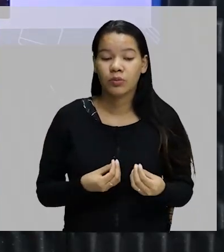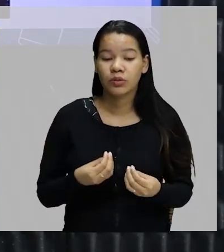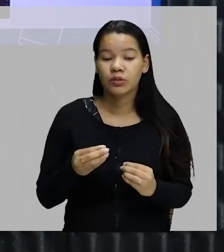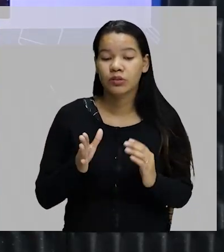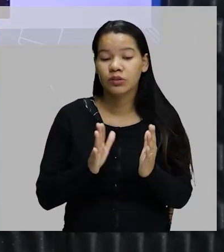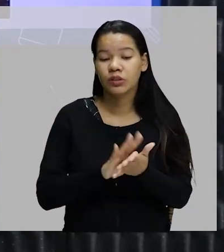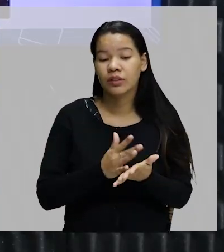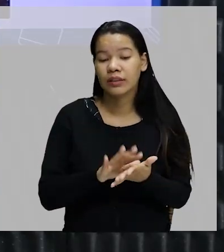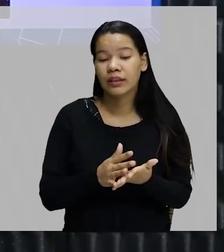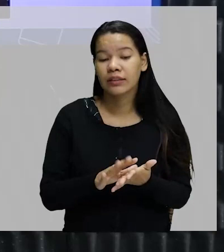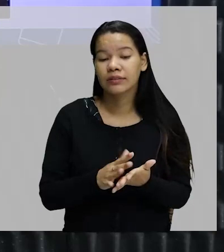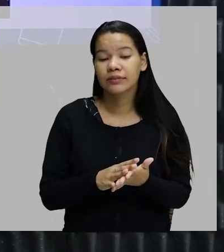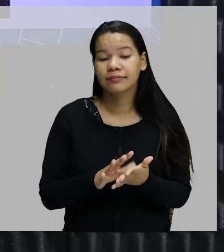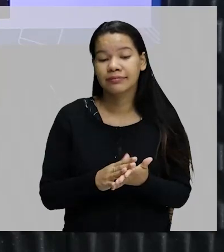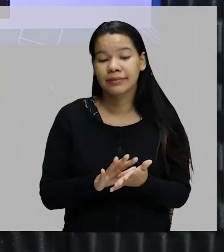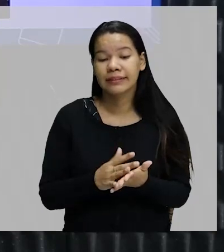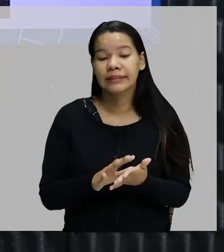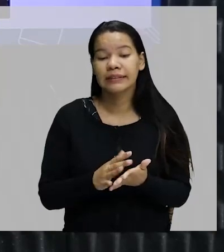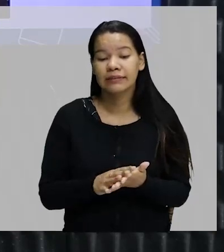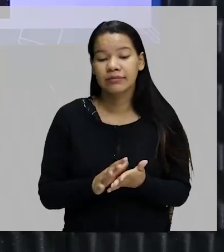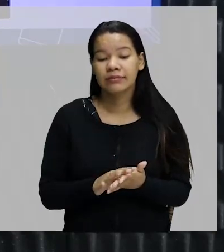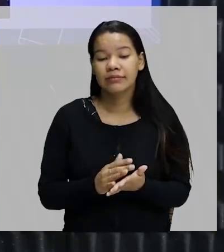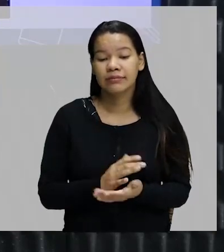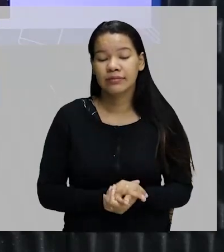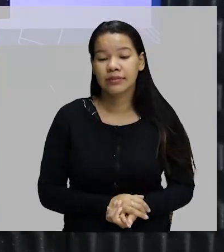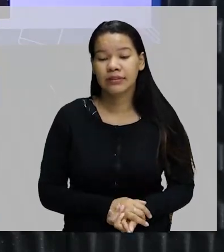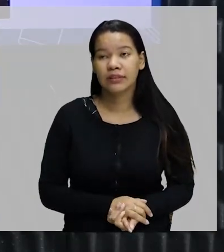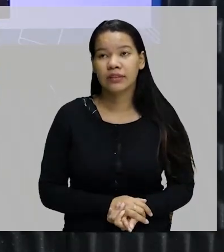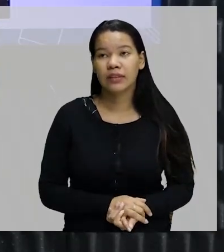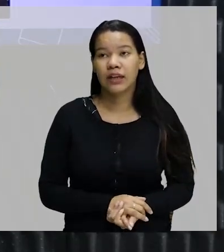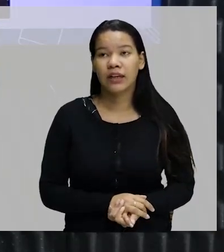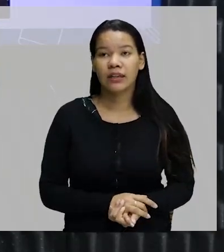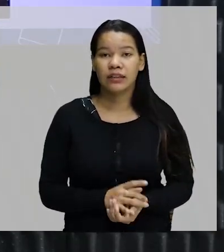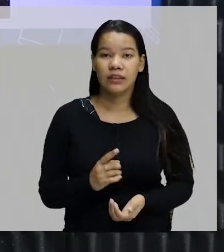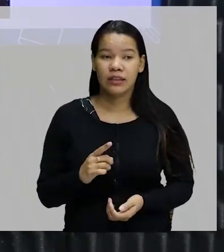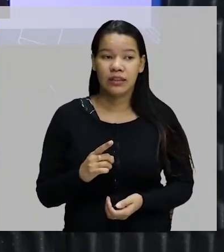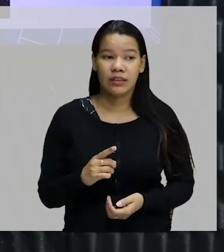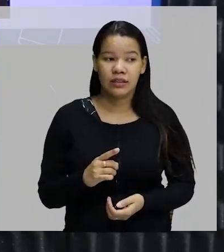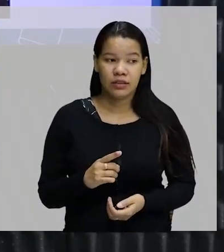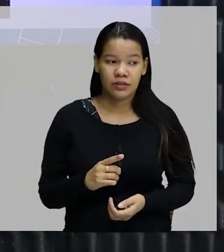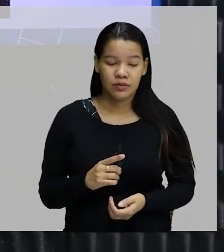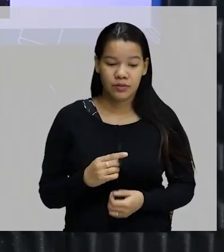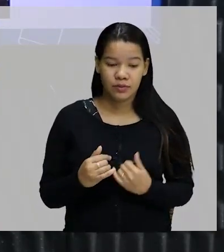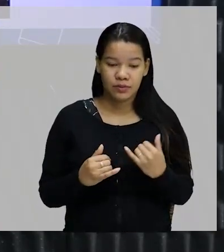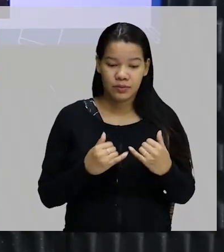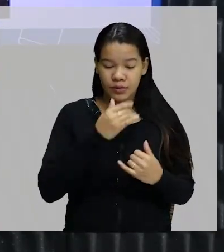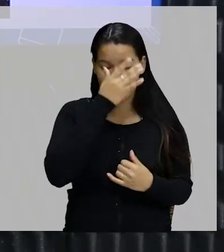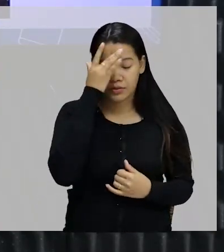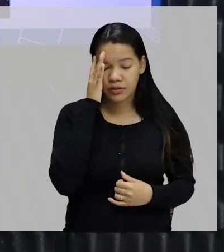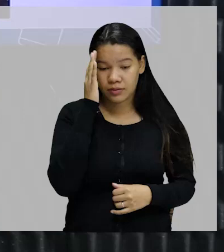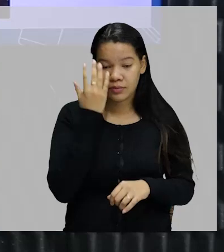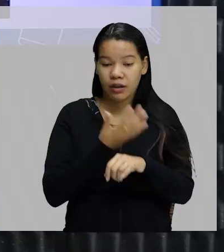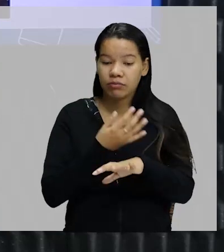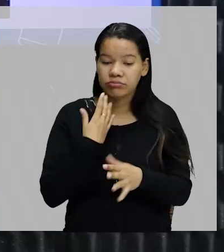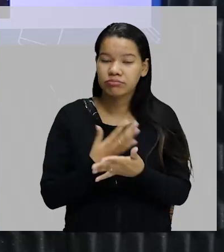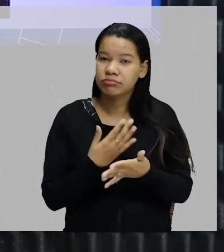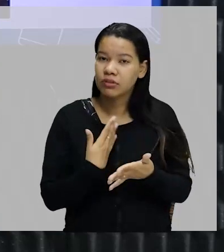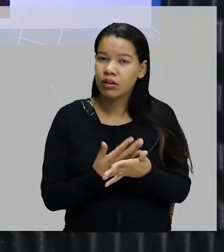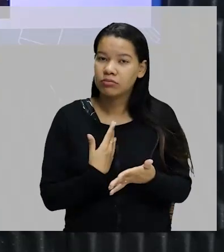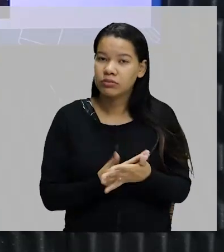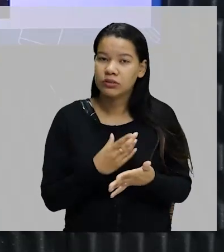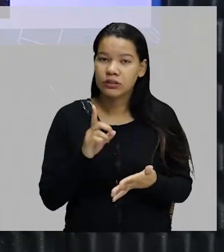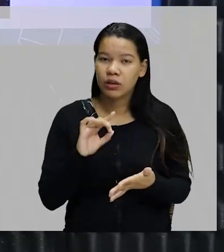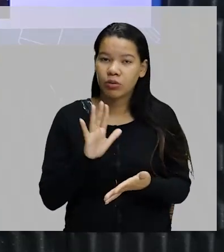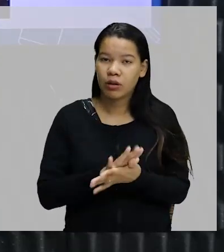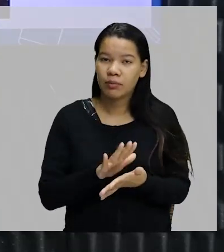à base da batucada com o dorso da mão. Aqui os brincantes eles batem os pandeiros com o dorso da mão, não com